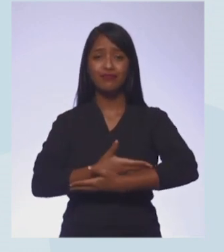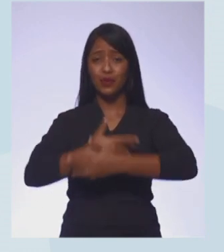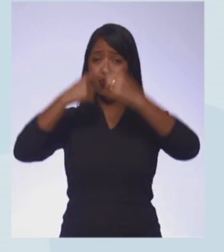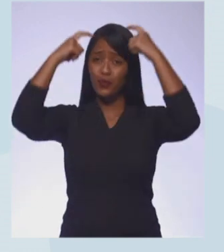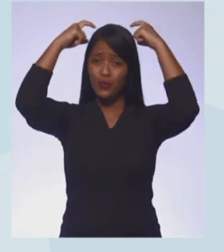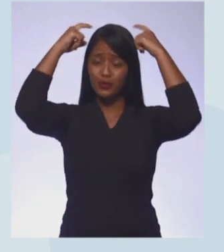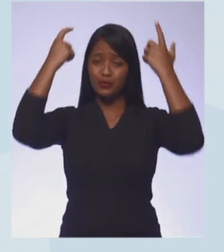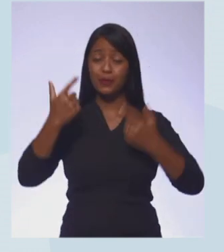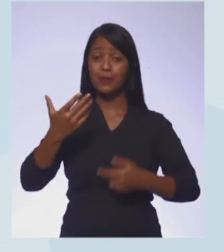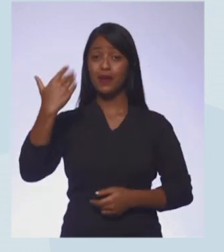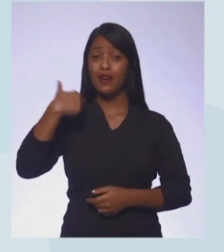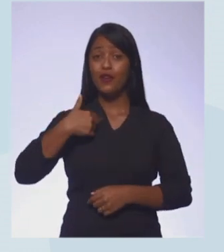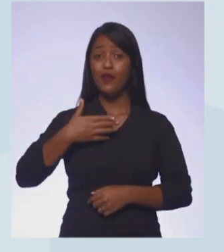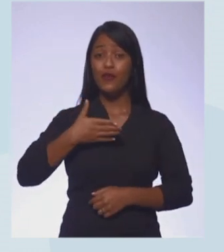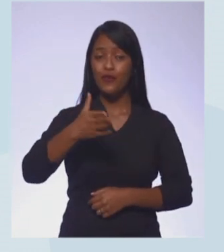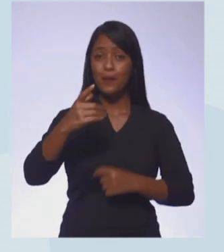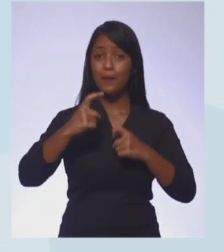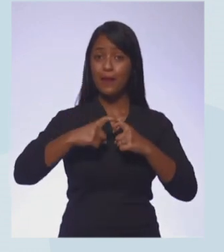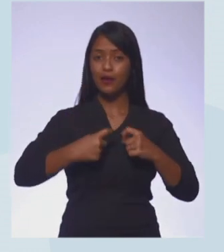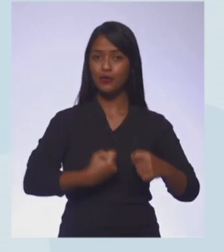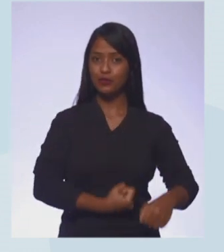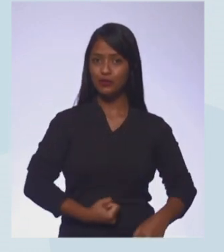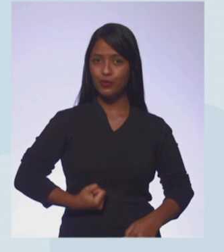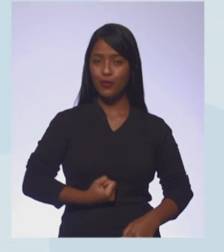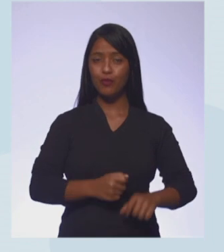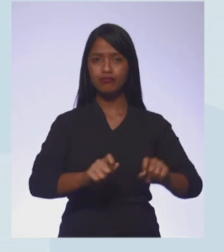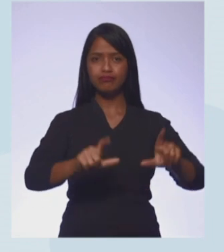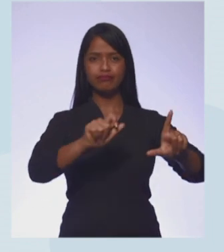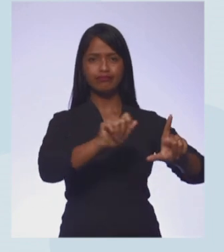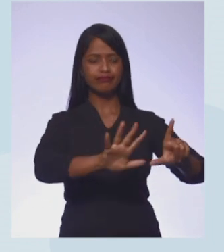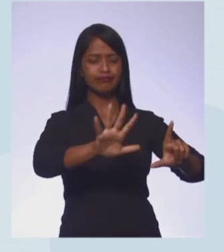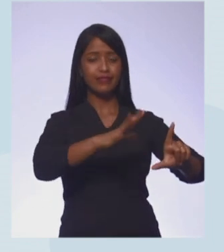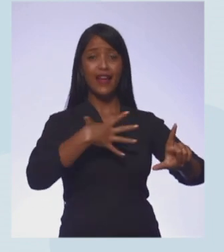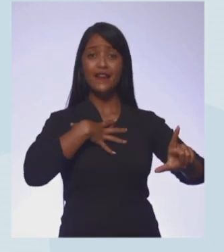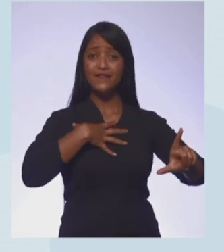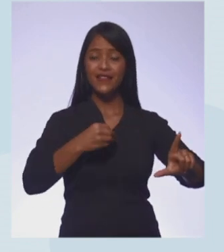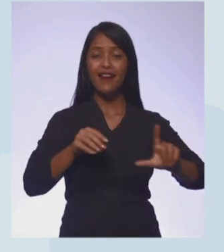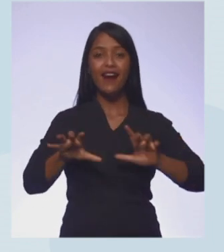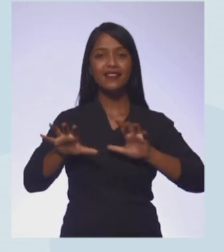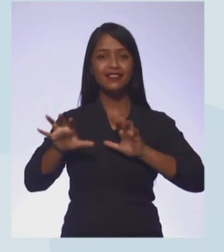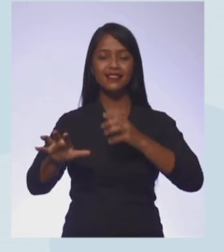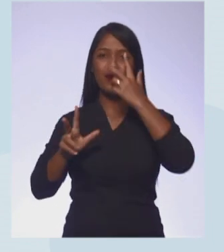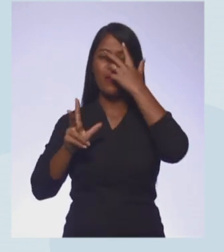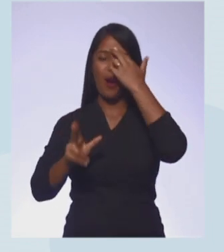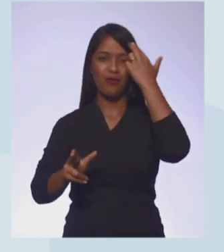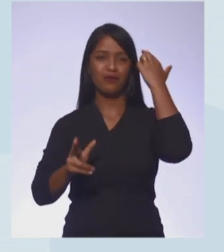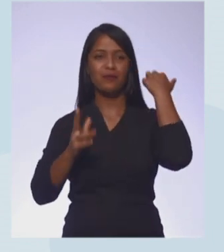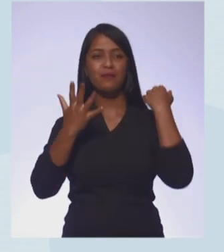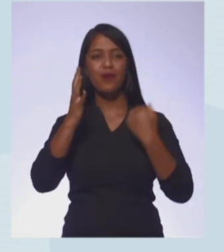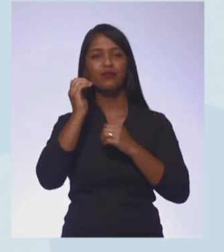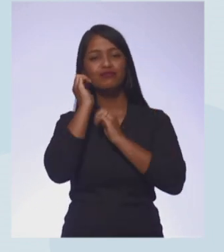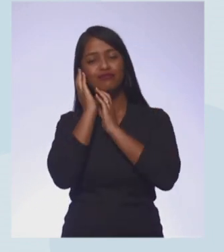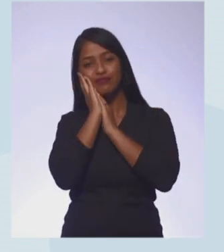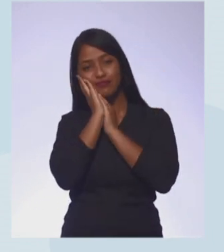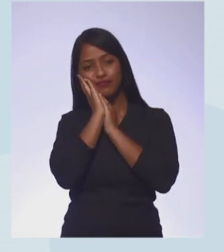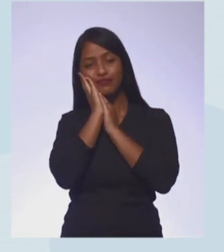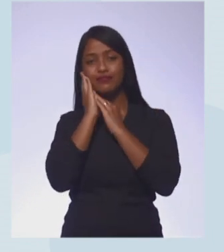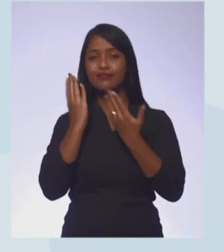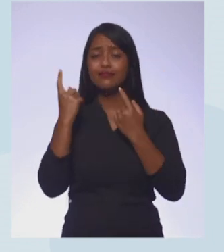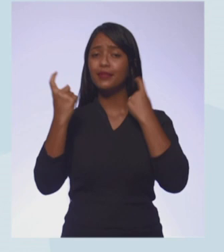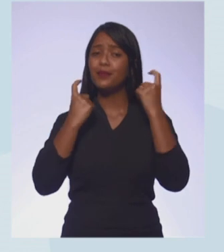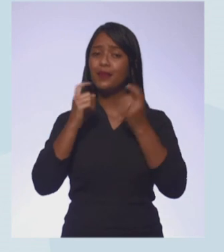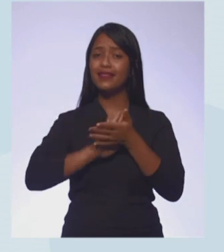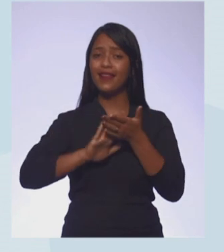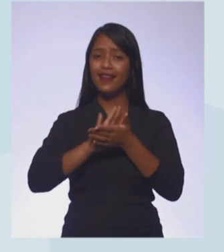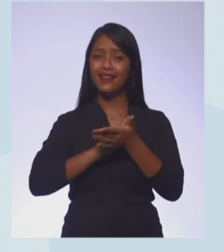ultrassom, com a mãozinha no rosto. Parece um anjinho, né? Preocupação nenhuma, nada. E a infância